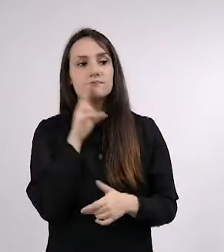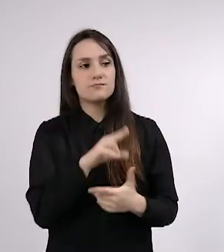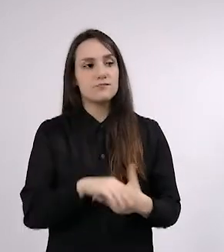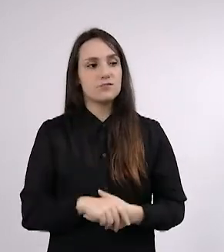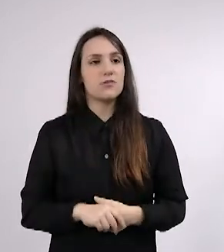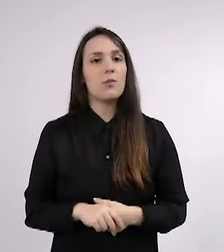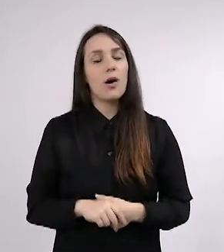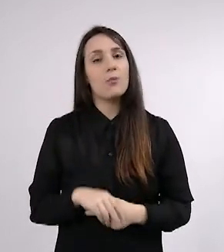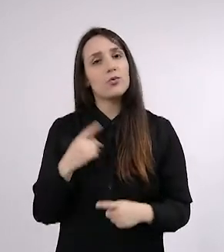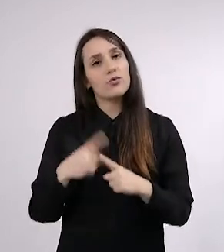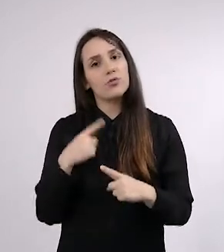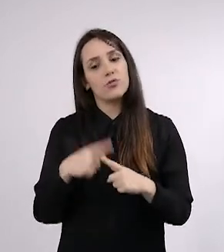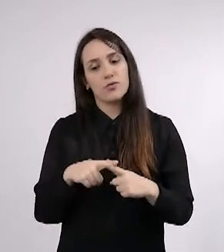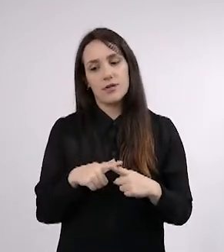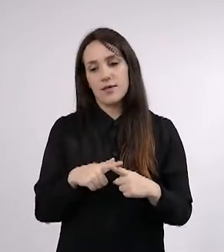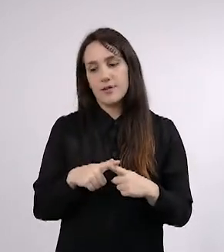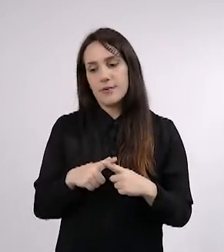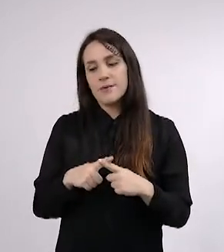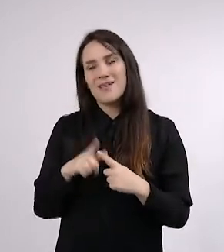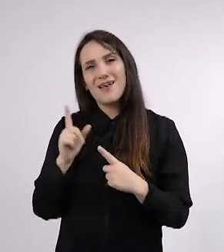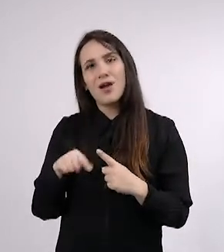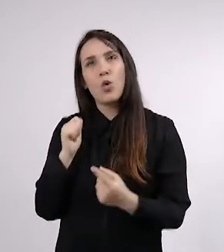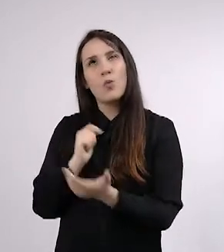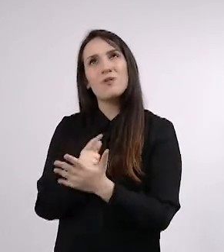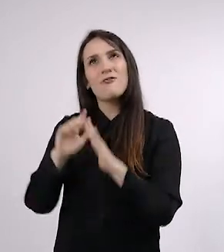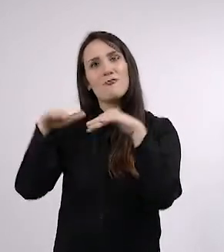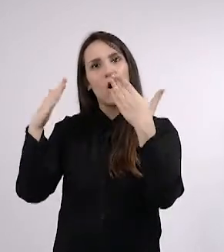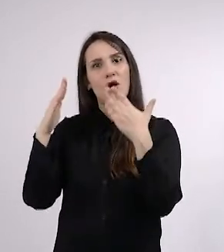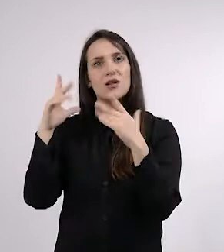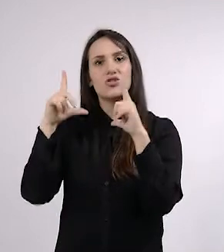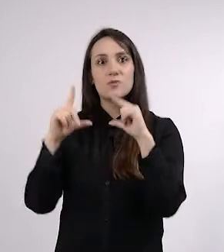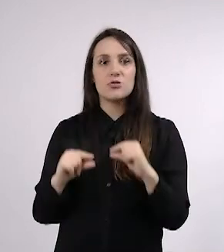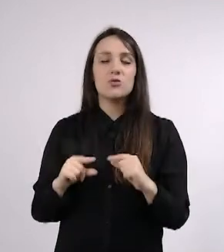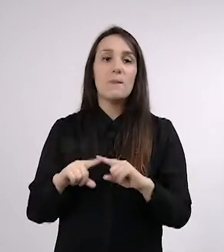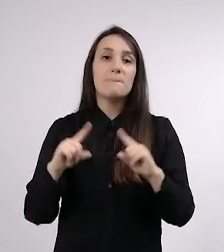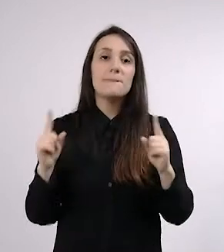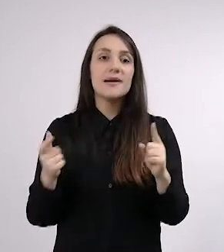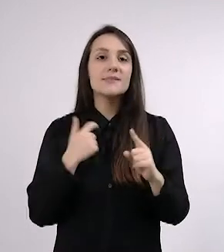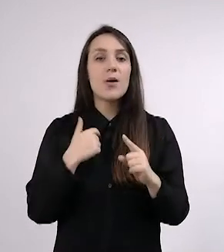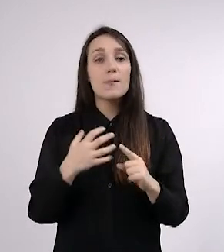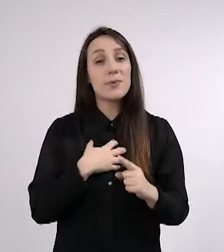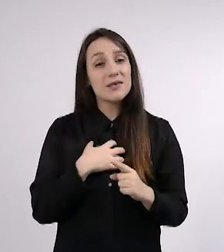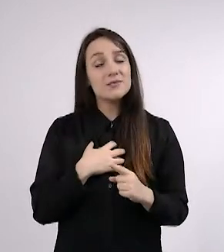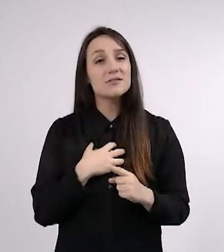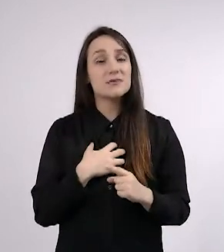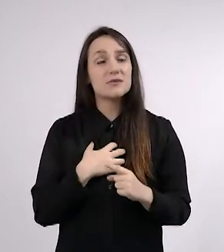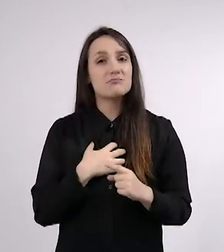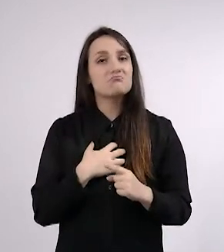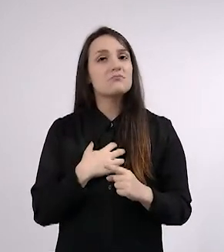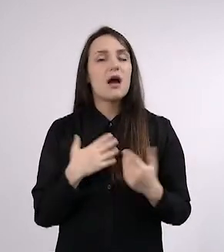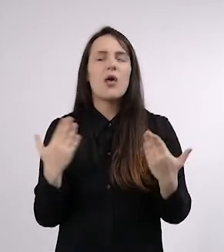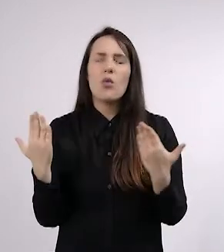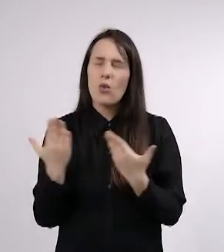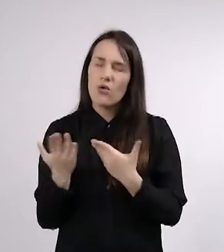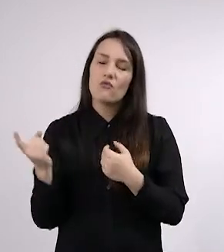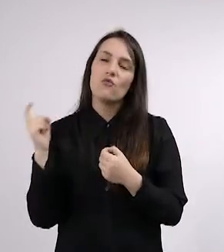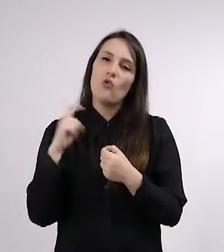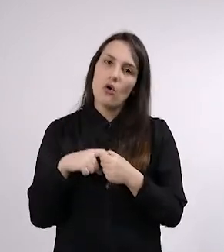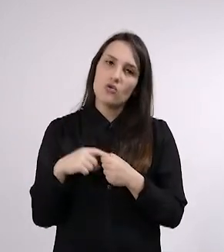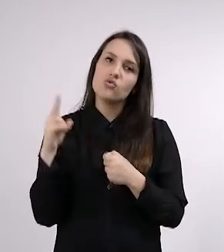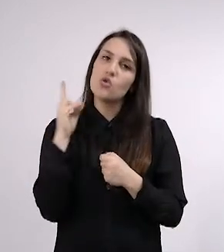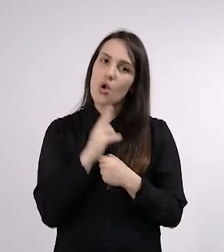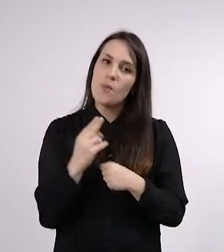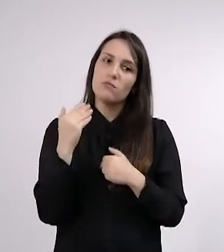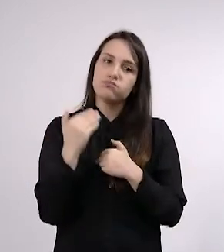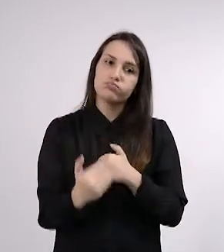que perdeu um pouco mais de força em função do comportamento das pessoas. Mas eu tenho convicção que isso está voltando